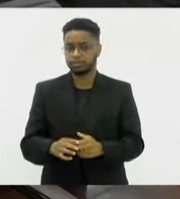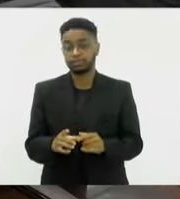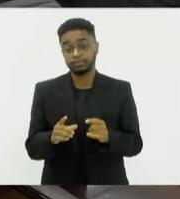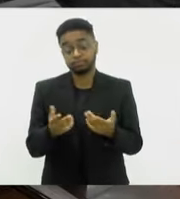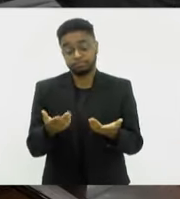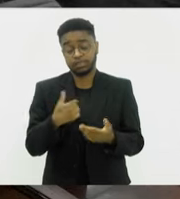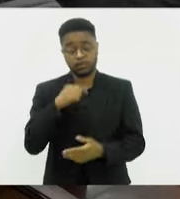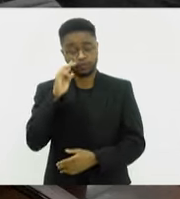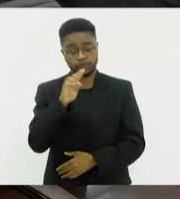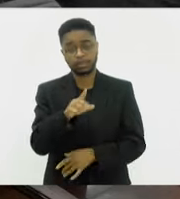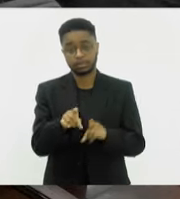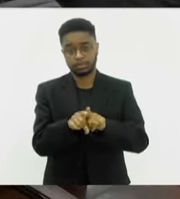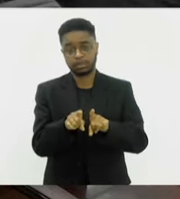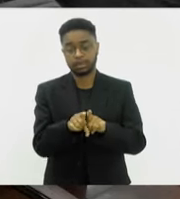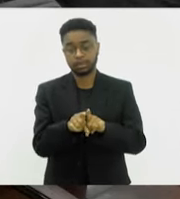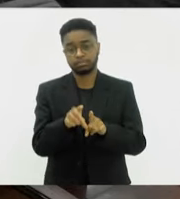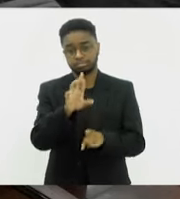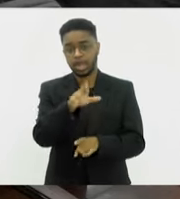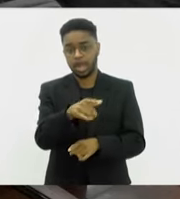o ITERJ,